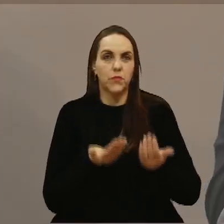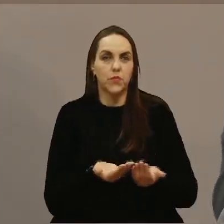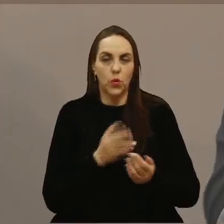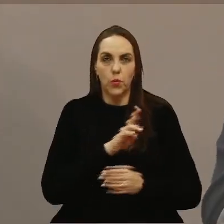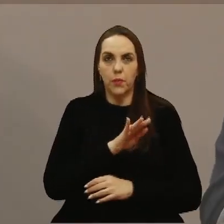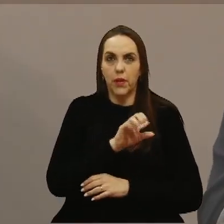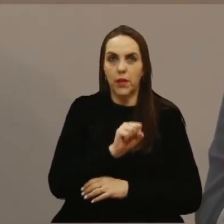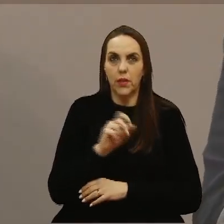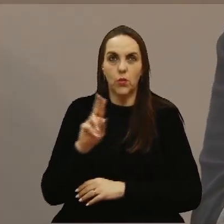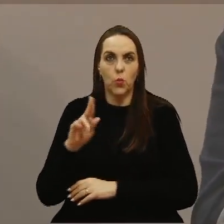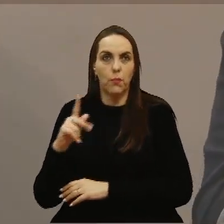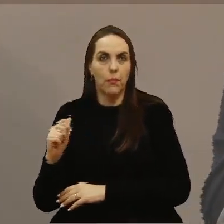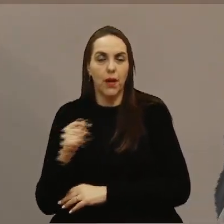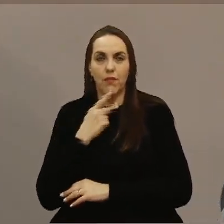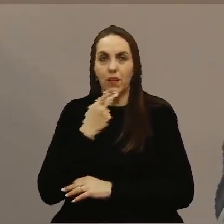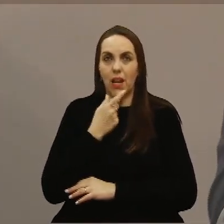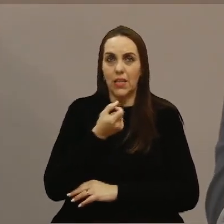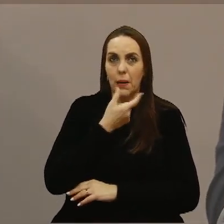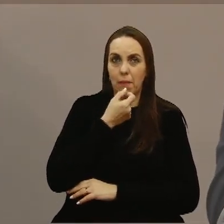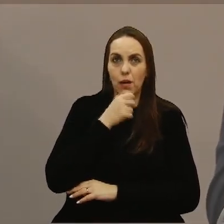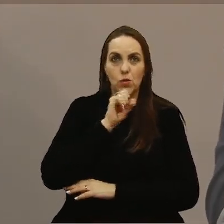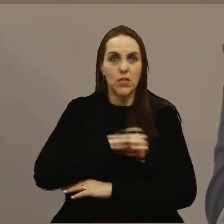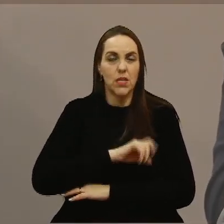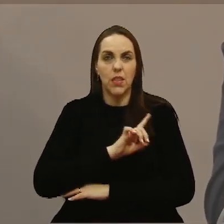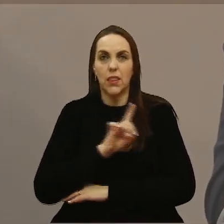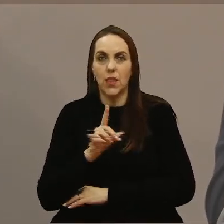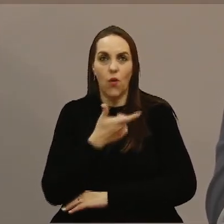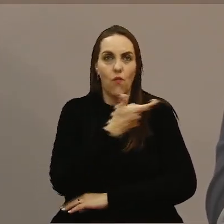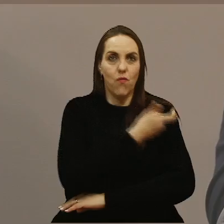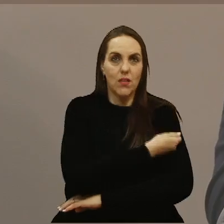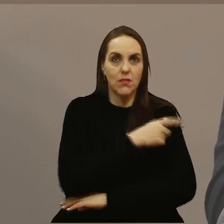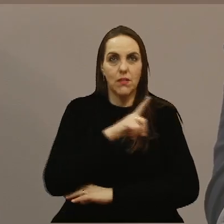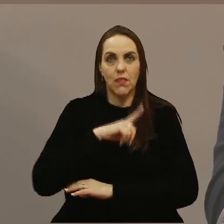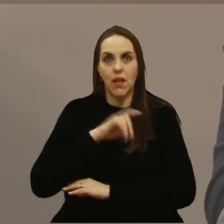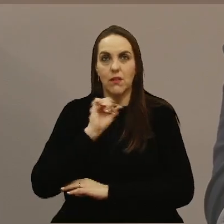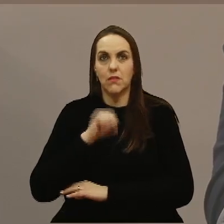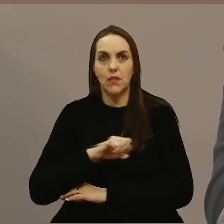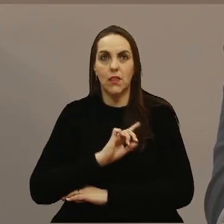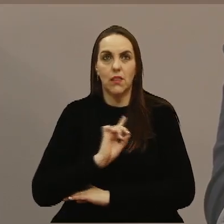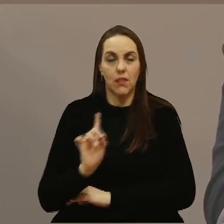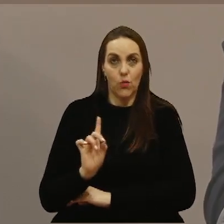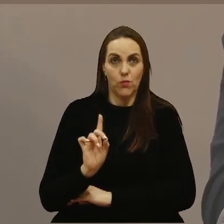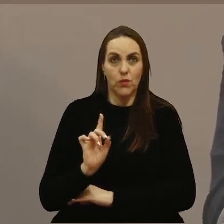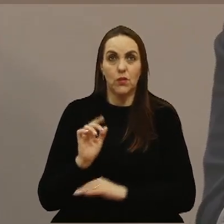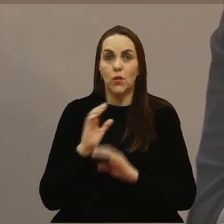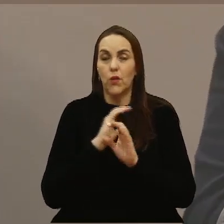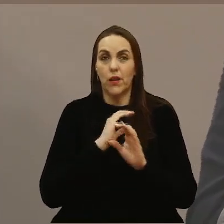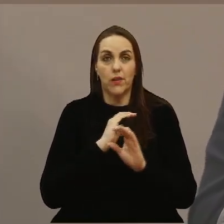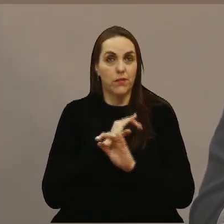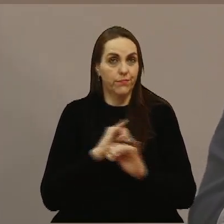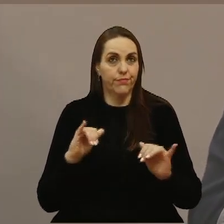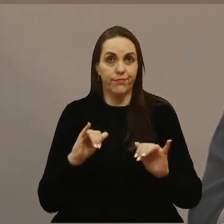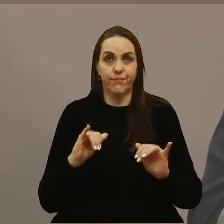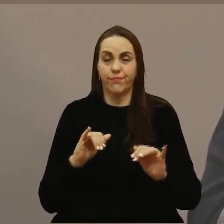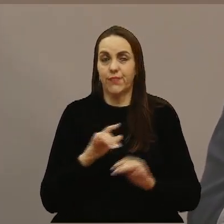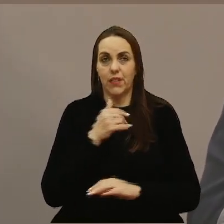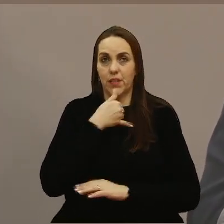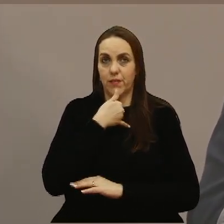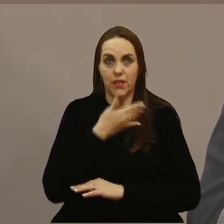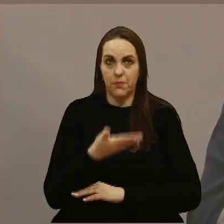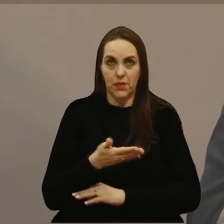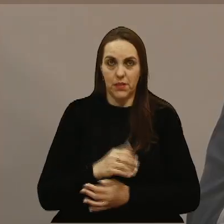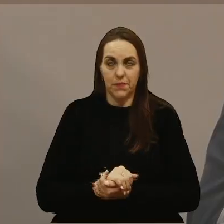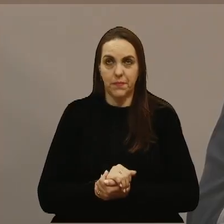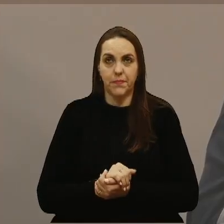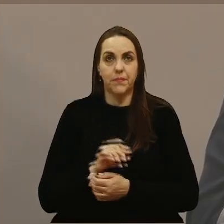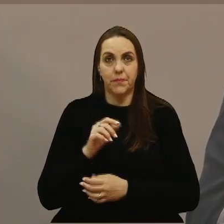dizer quando tem medicamento, quando não tem, quando tem vacina, quando não tem. Não é o tipo de comunicação que se apresenta, infelizmente. Eu tenho um relato aqui, por exemplo, o Almiro